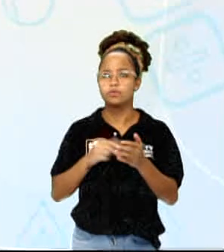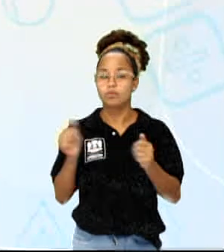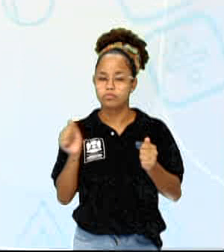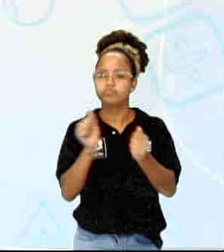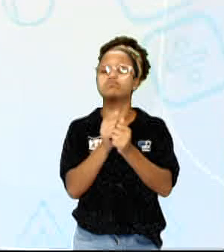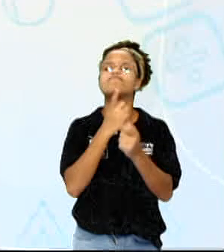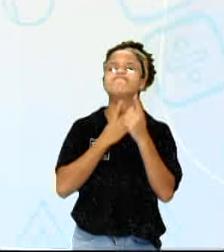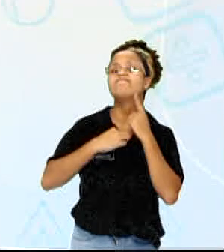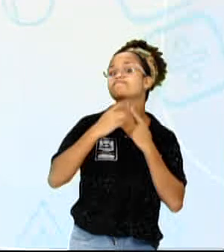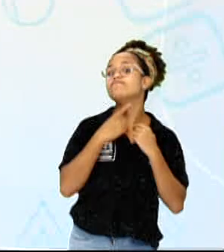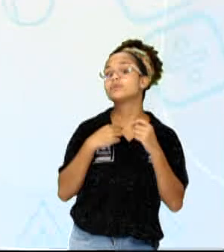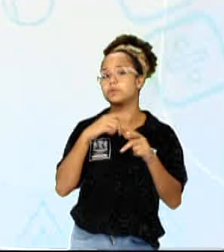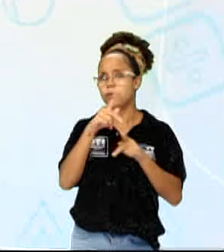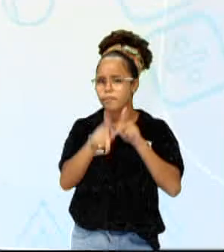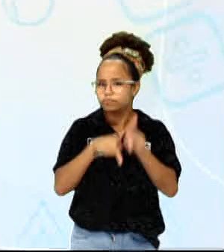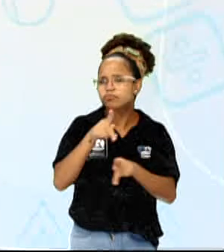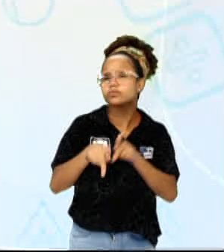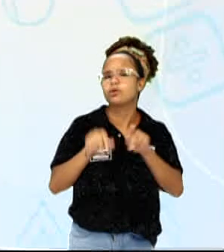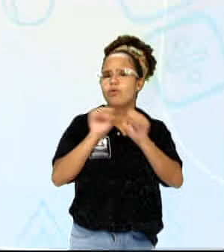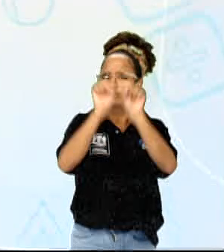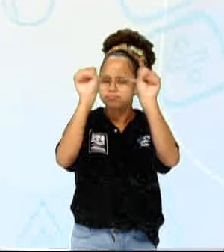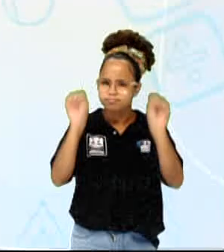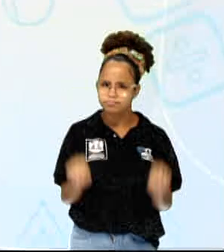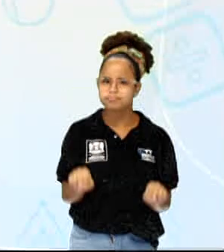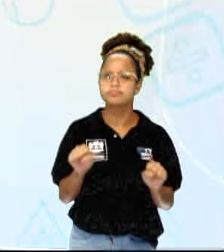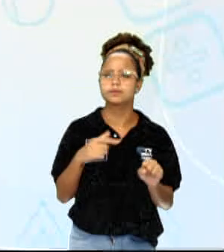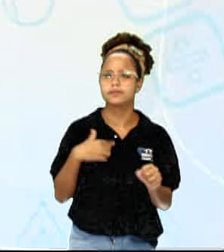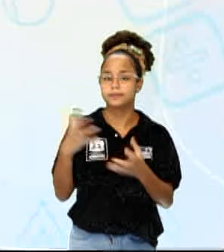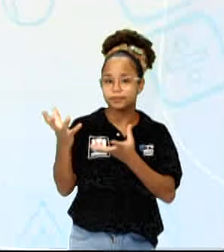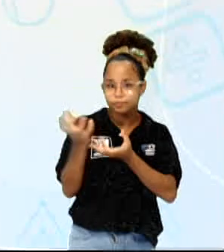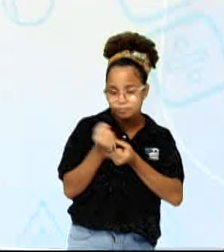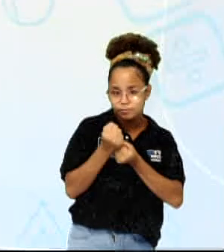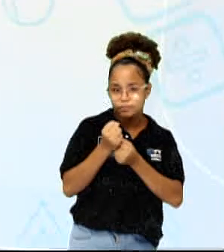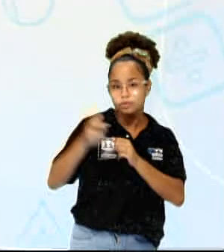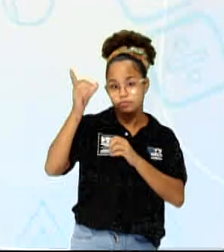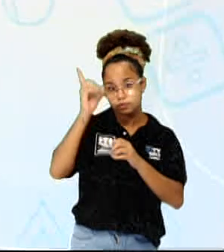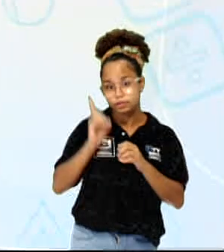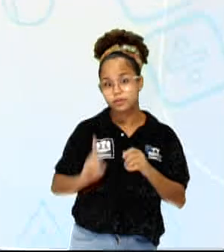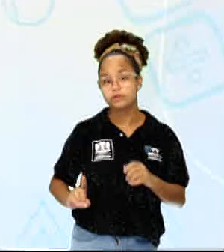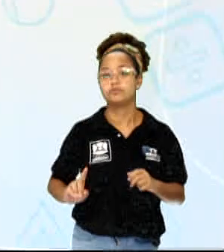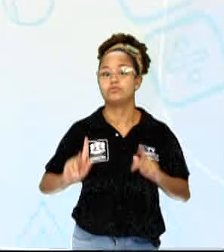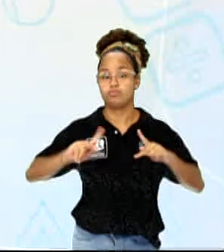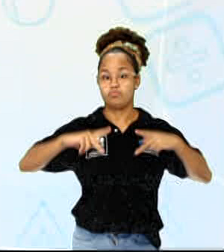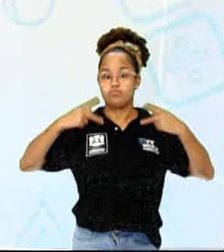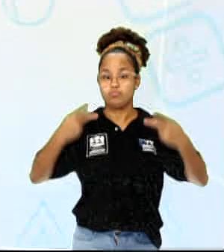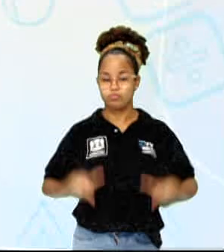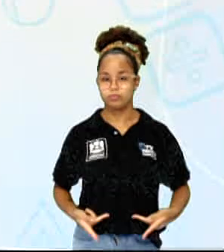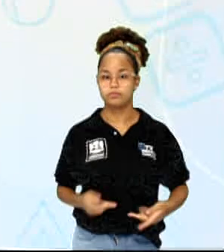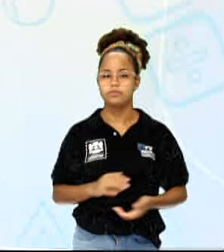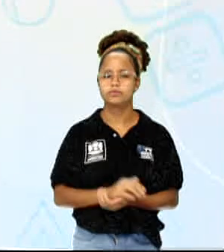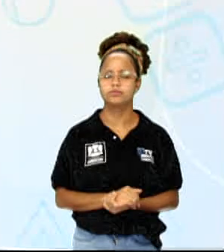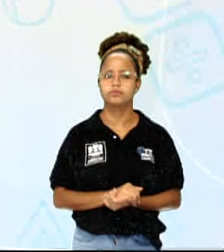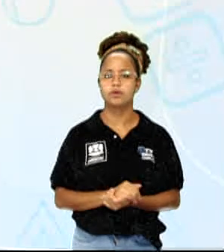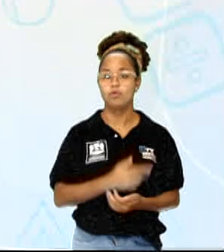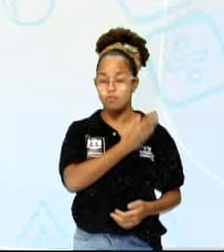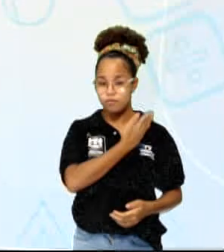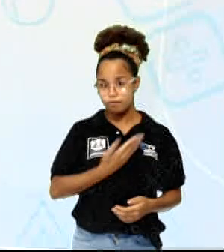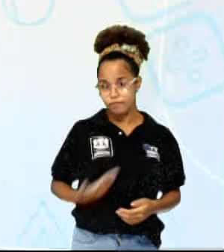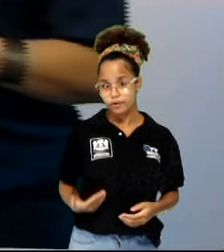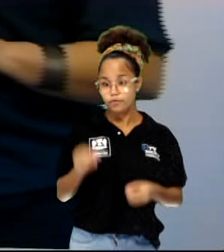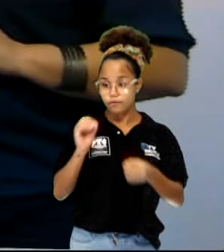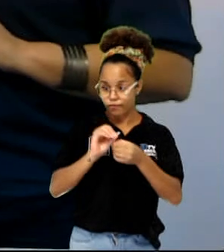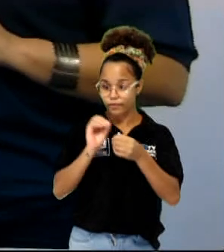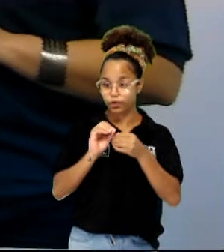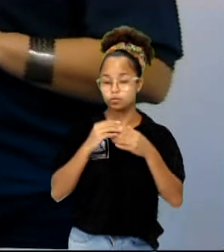povo, por um sistema de garantia dos direitos humanos, ou seja, é um governo feito pelo povo para o povo.